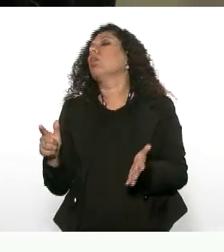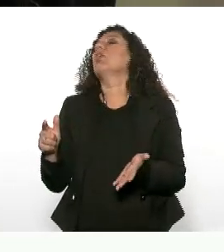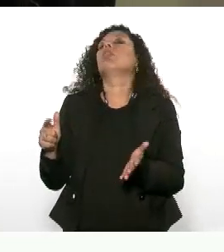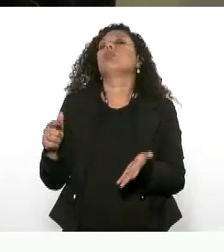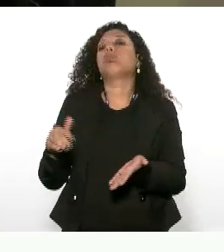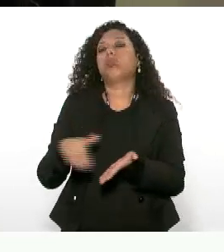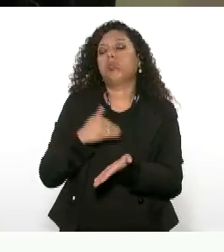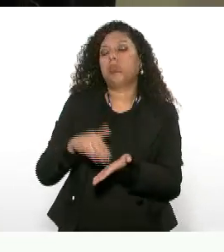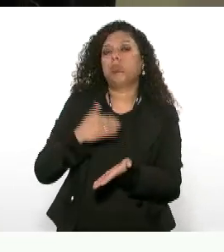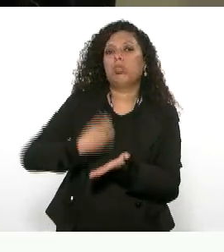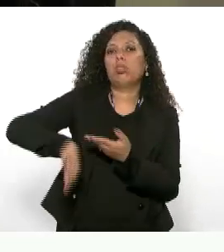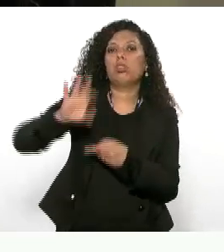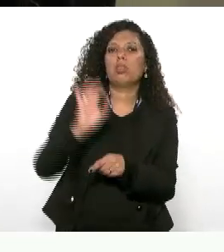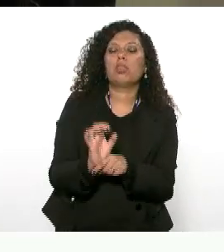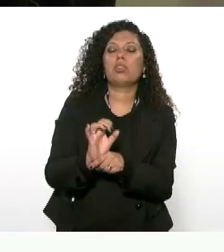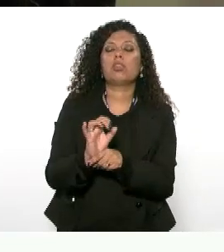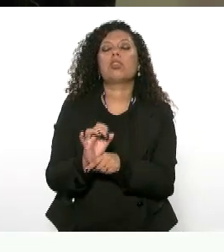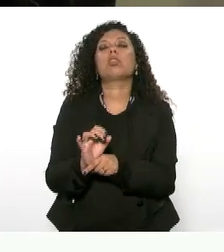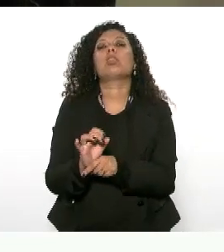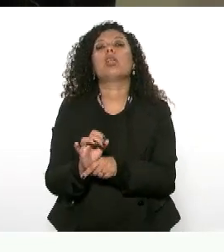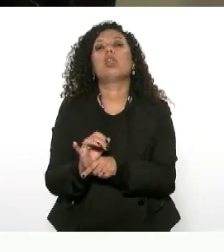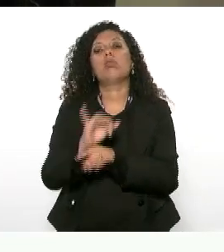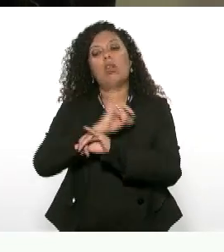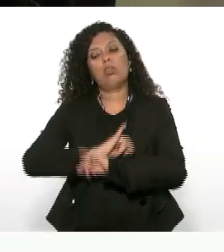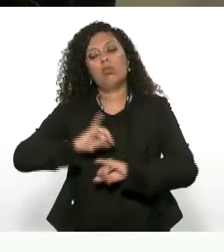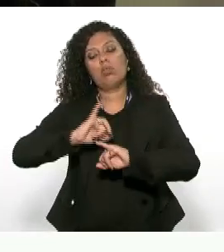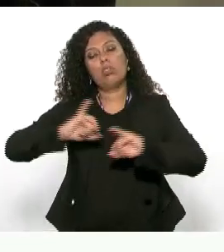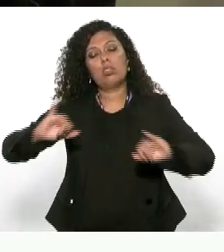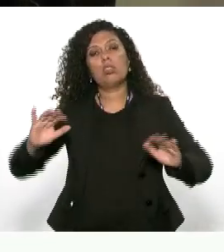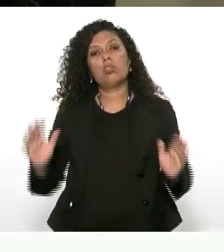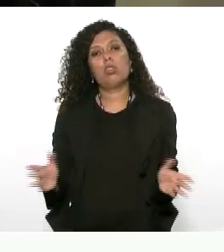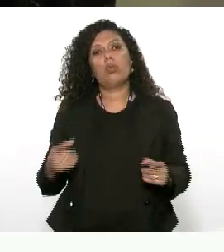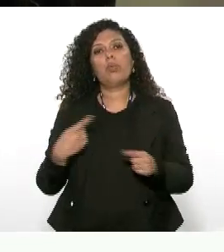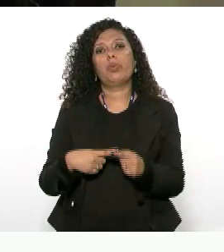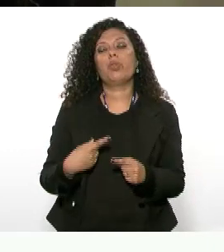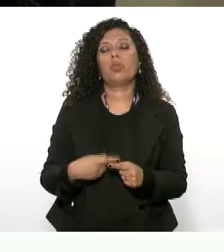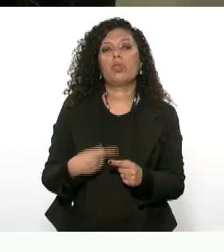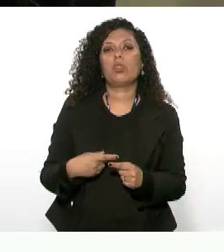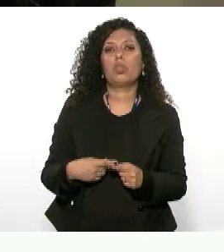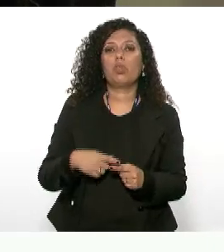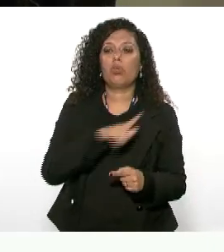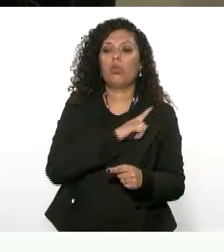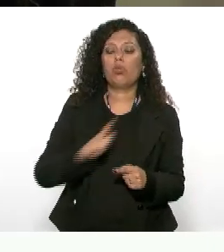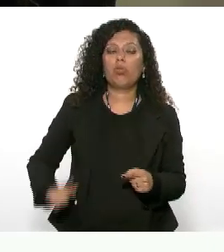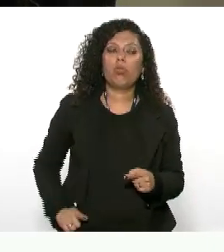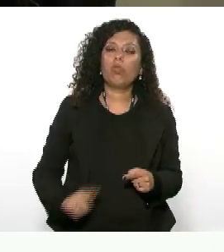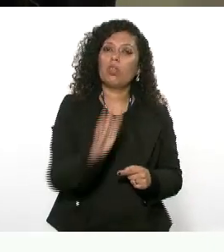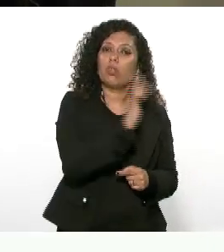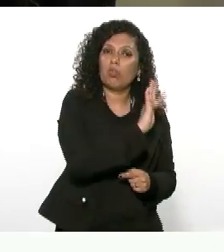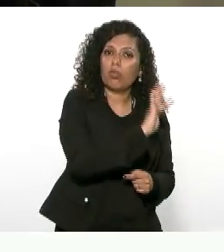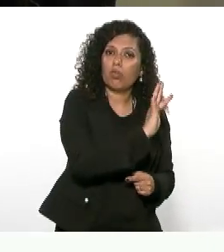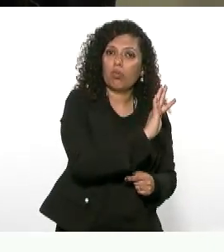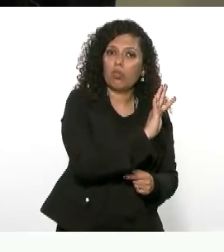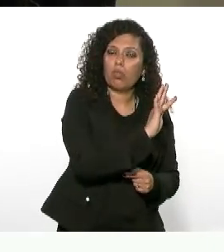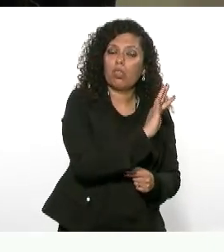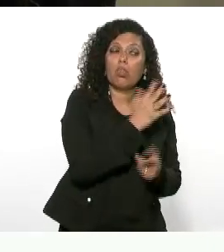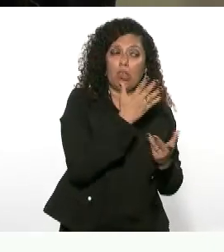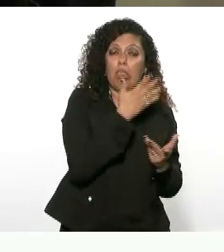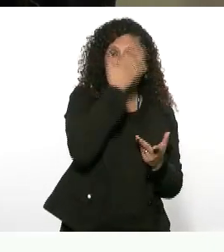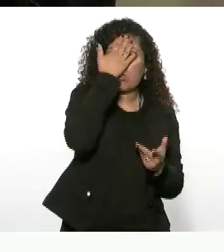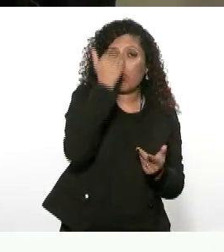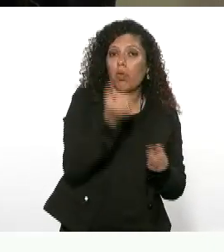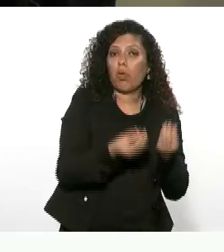Civil, justamente para manter, até porque é o interesse do governo federal em ter esses